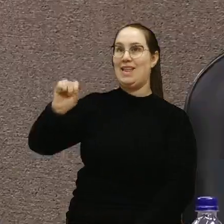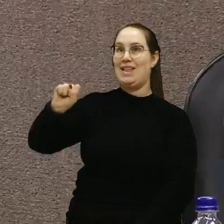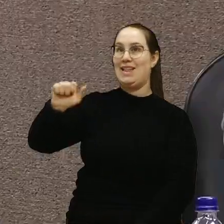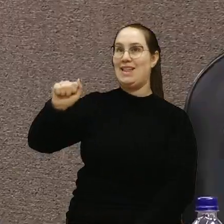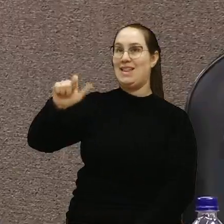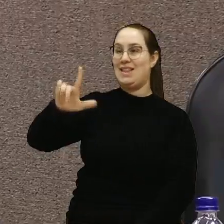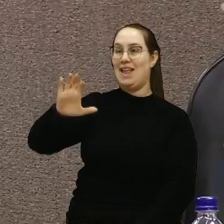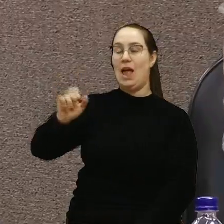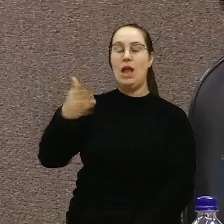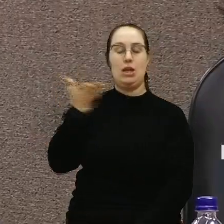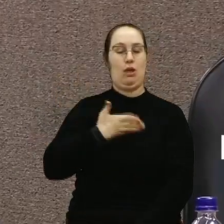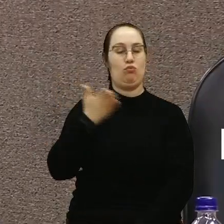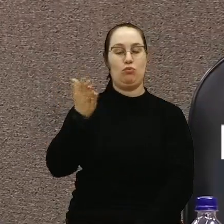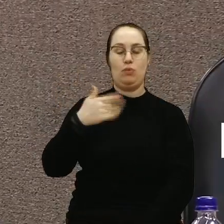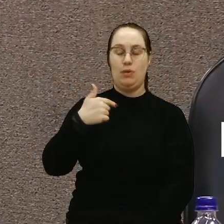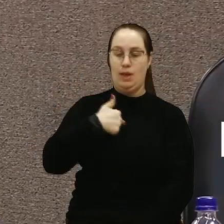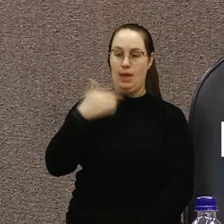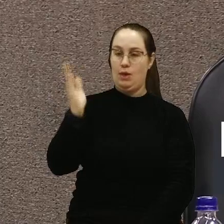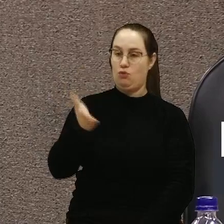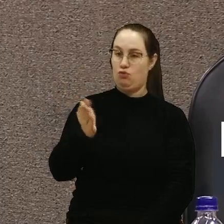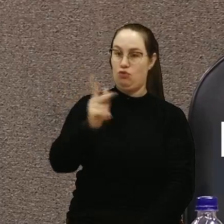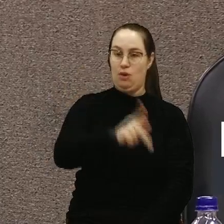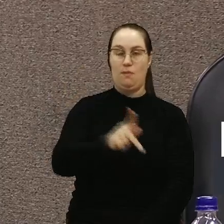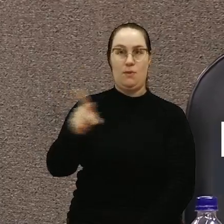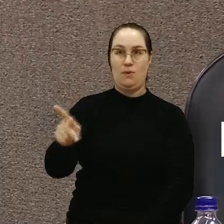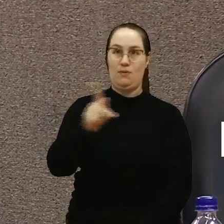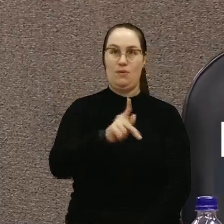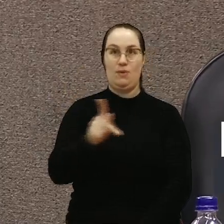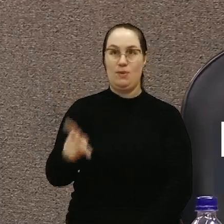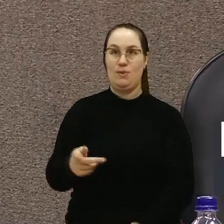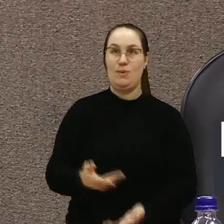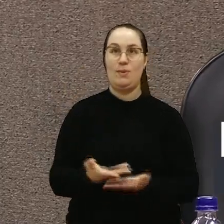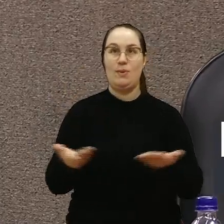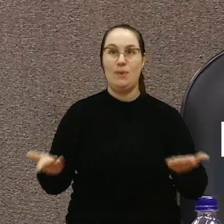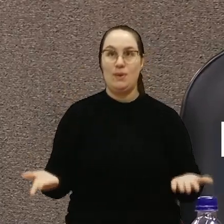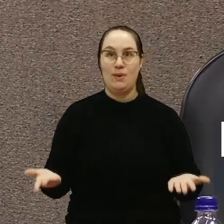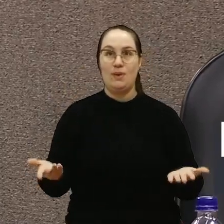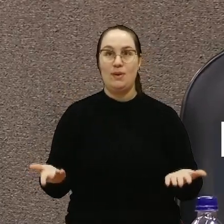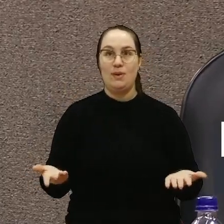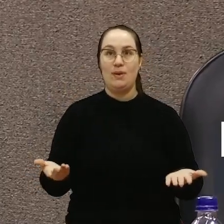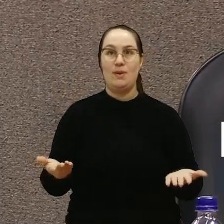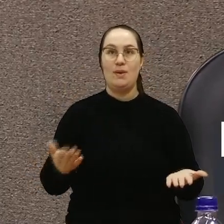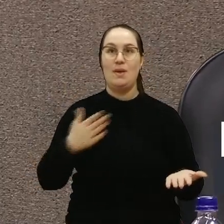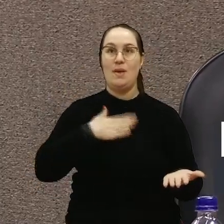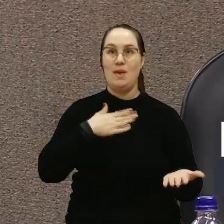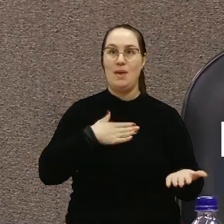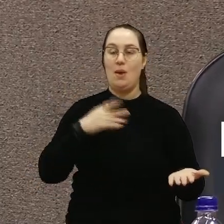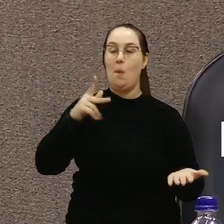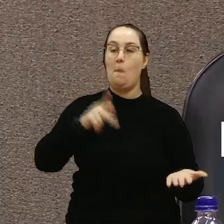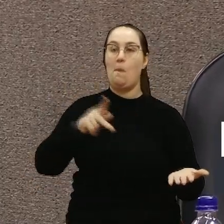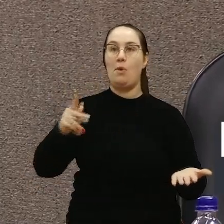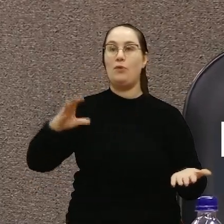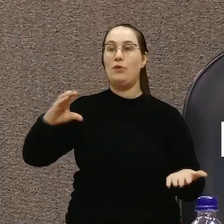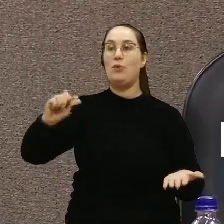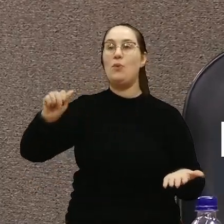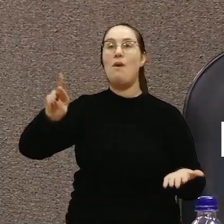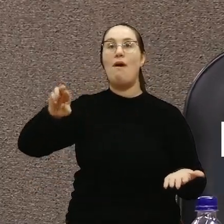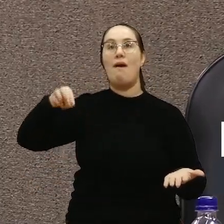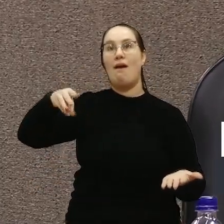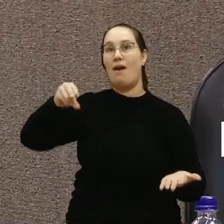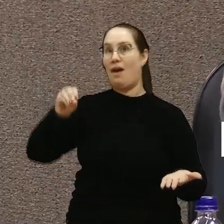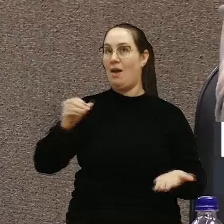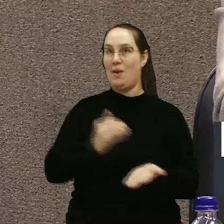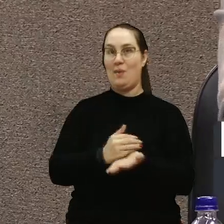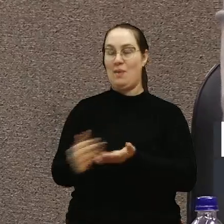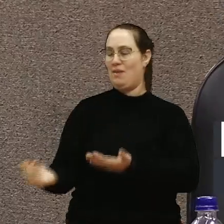que a antiguidade a minha é maior que a tua. Como prof no Carmo, né? Olha aí, começamos